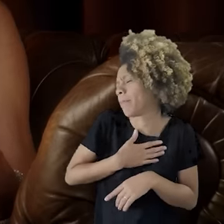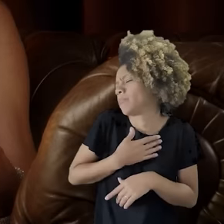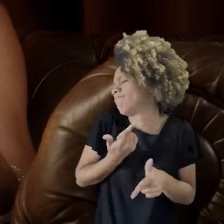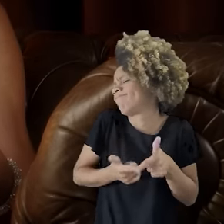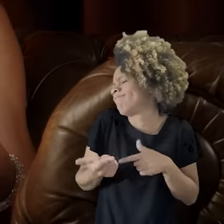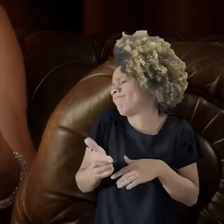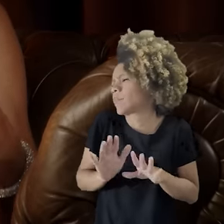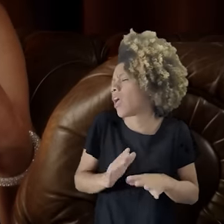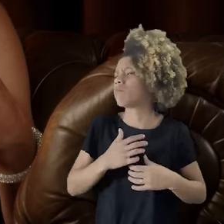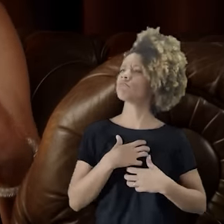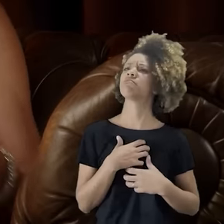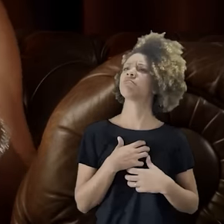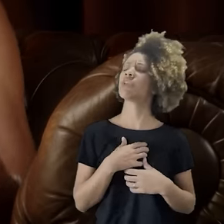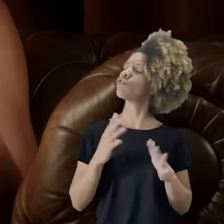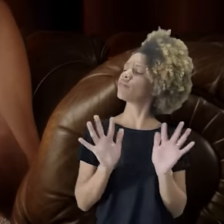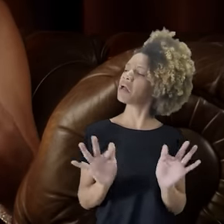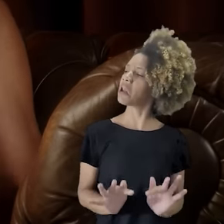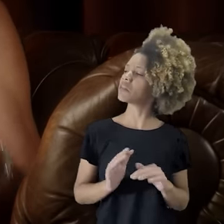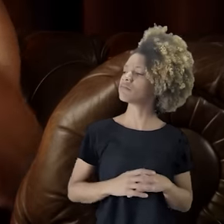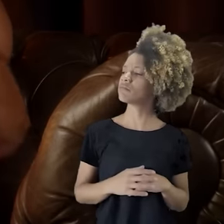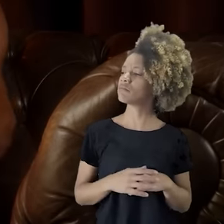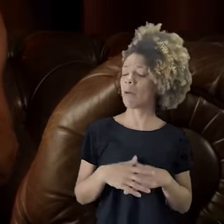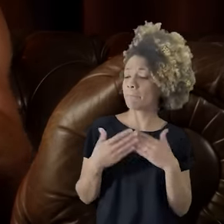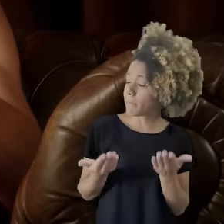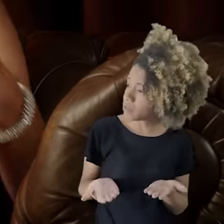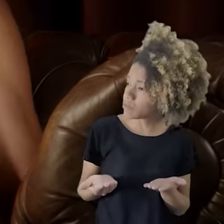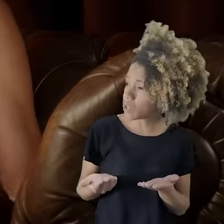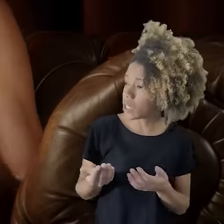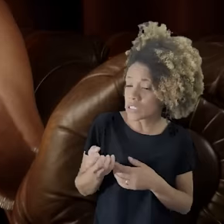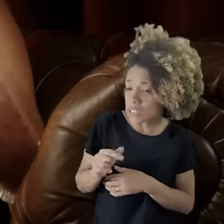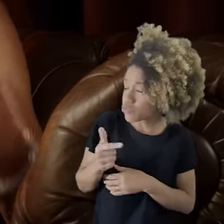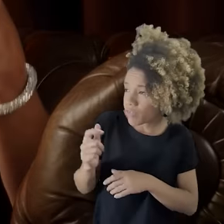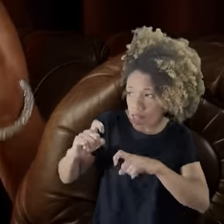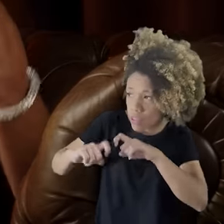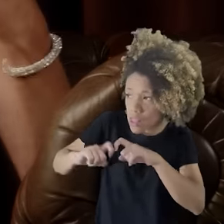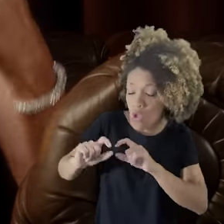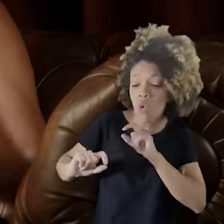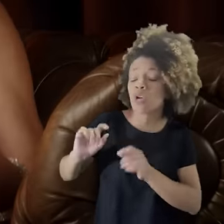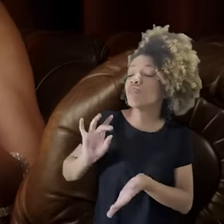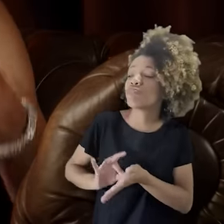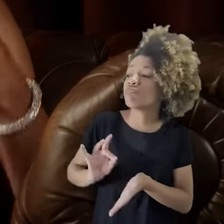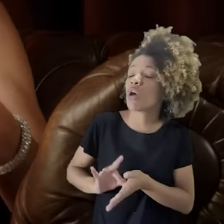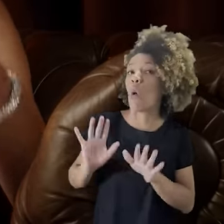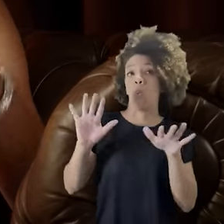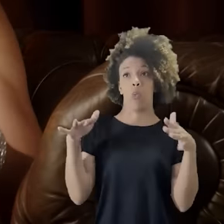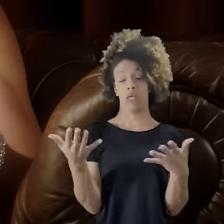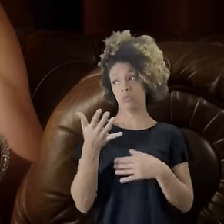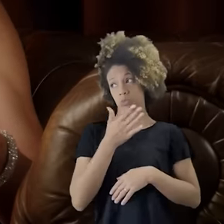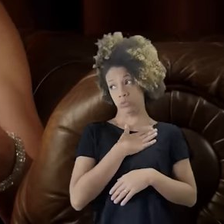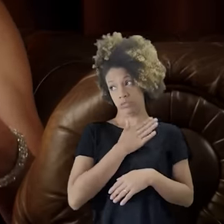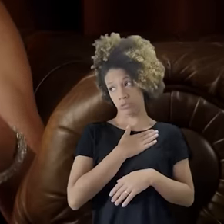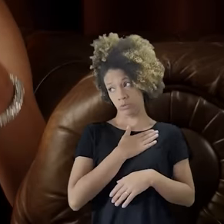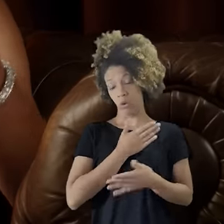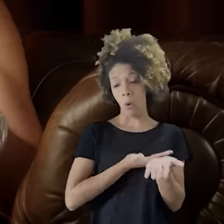pra mim é uma questão de eu sou feliz mesmo sem o sexo o que me realizou foi que quando eu